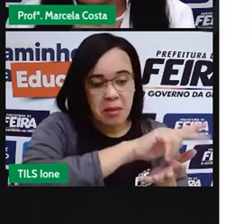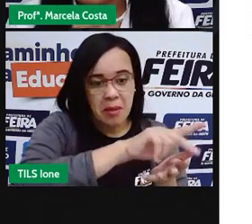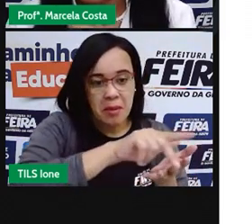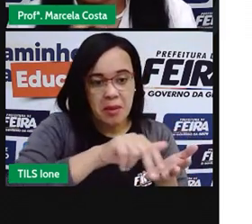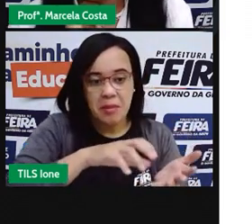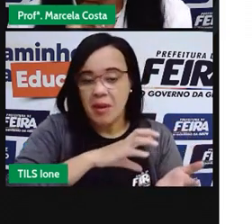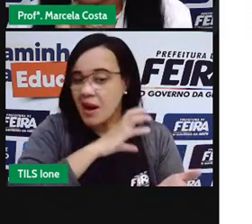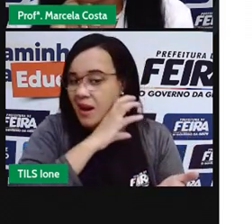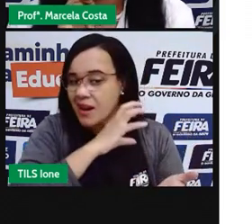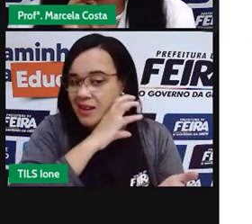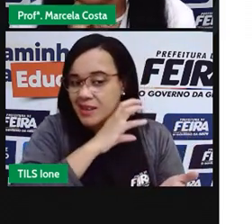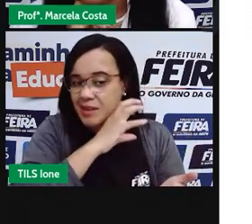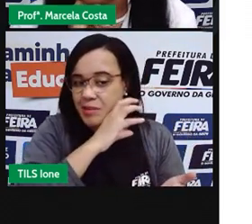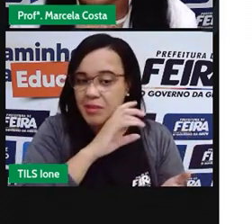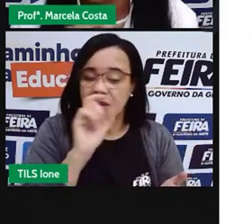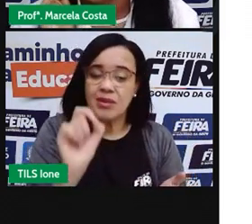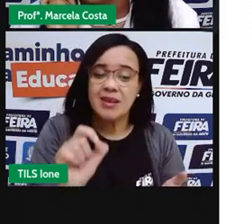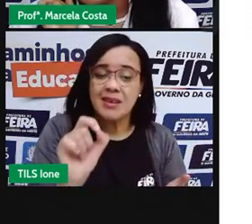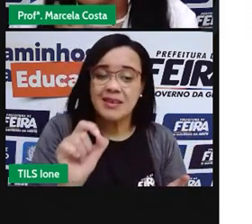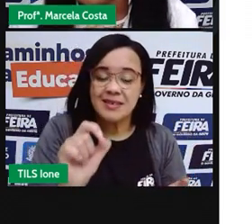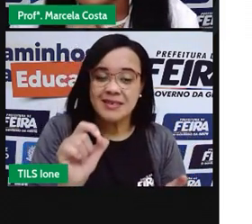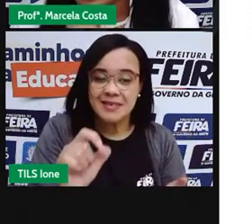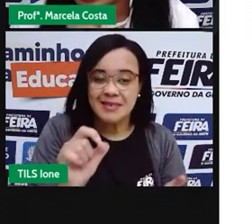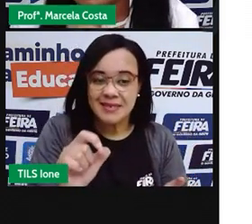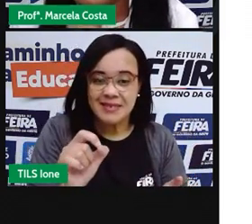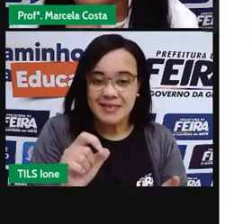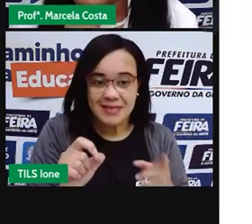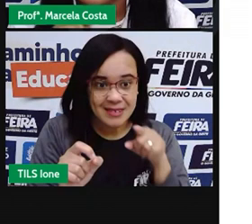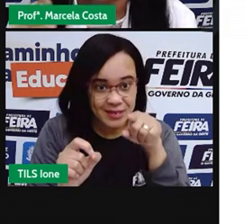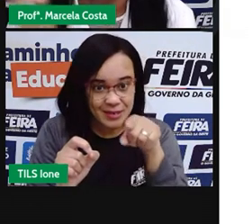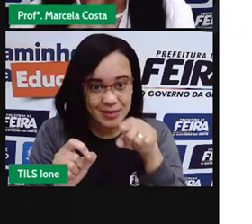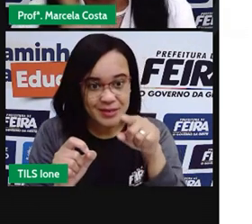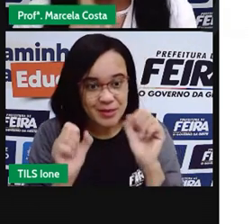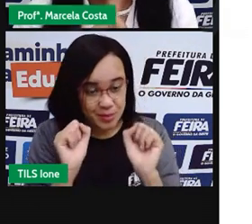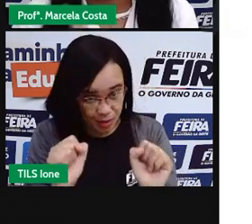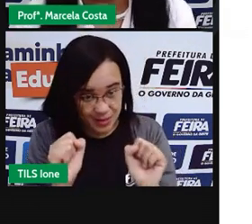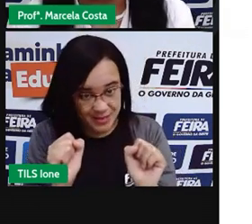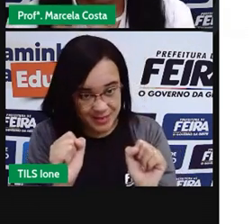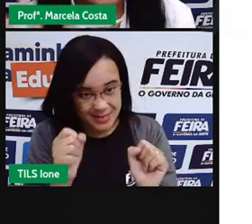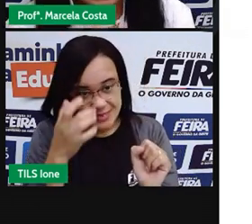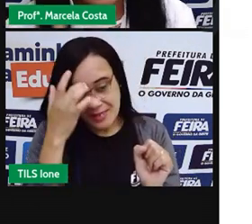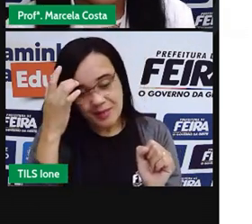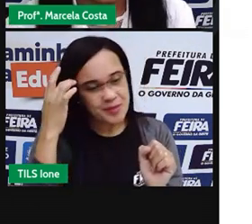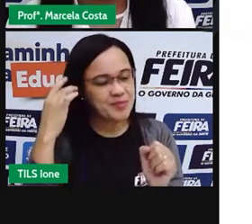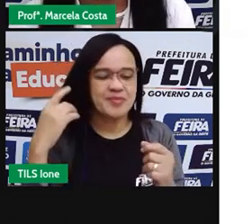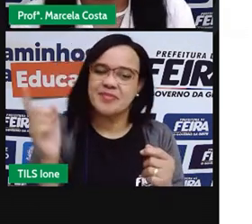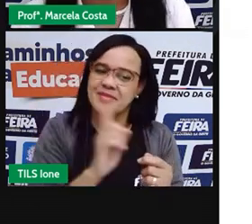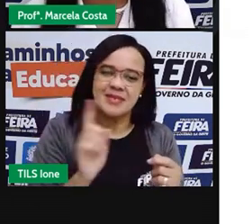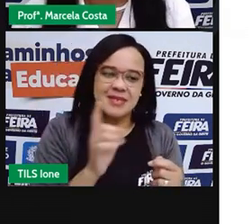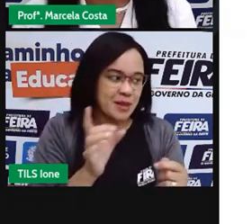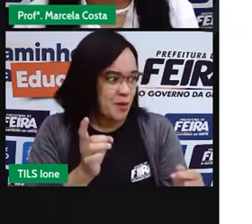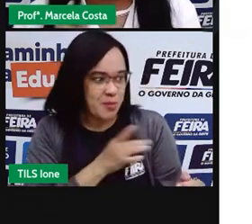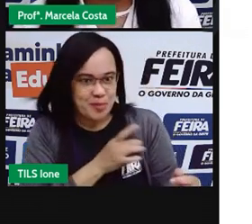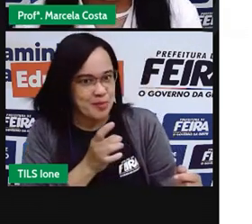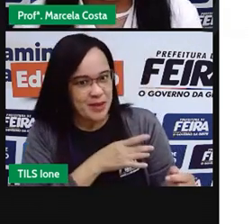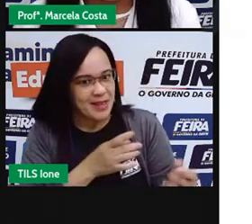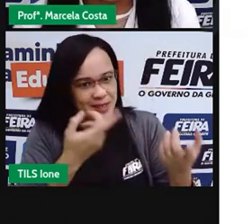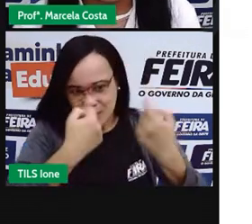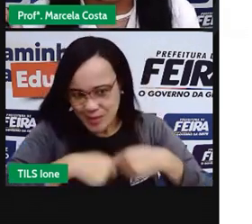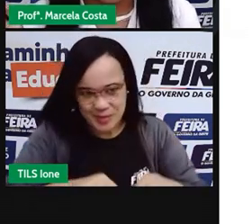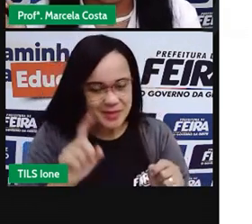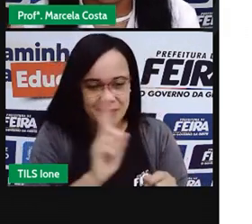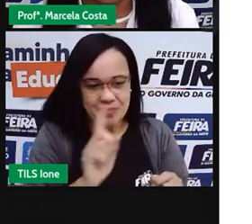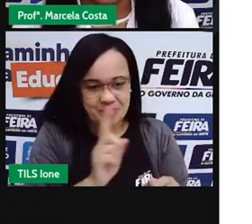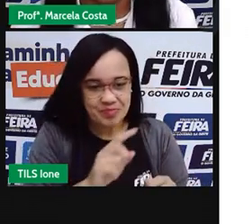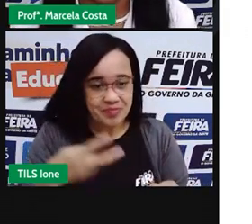quem vai matar a fome do lobo mau é você? Não, não, não precisa ficar com medo. Nessa